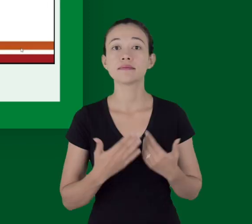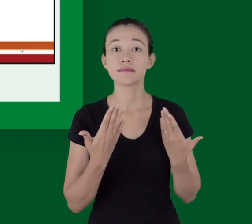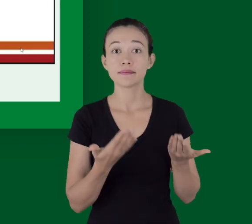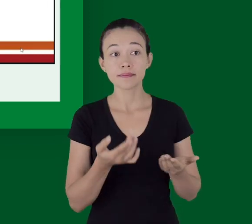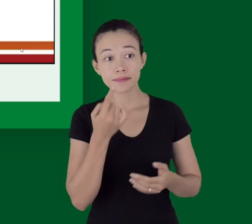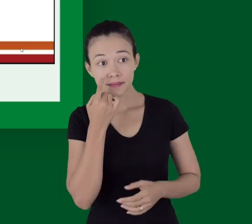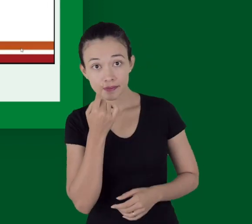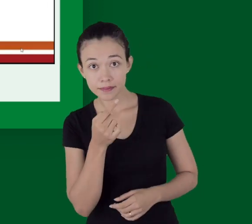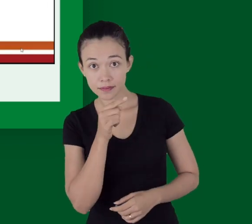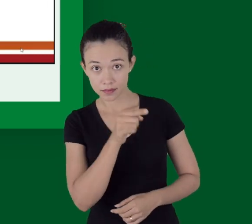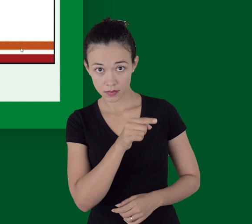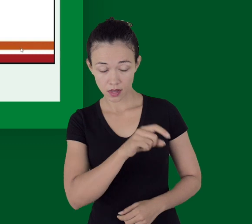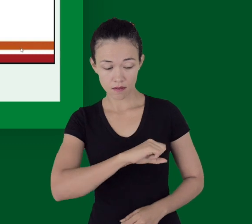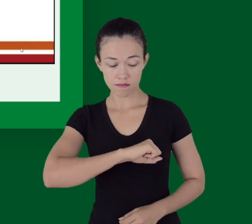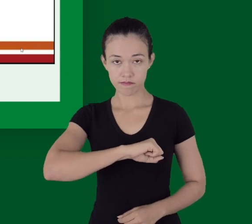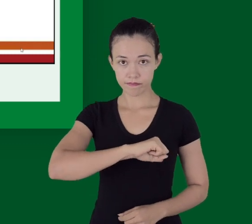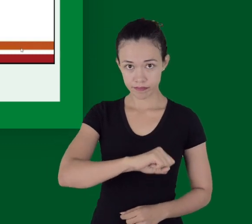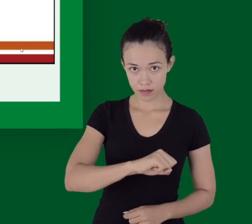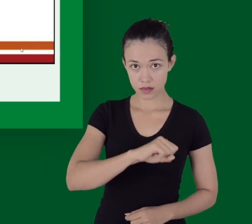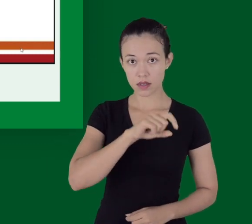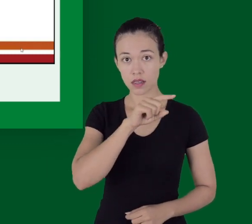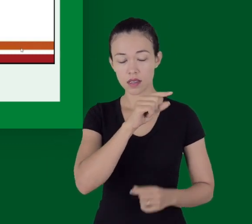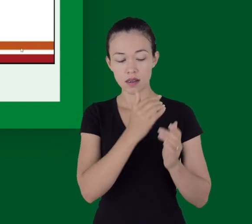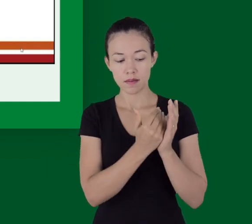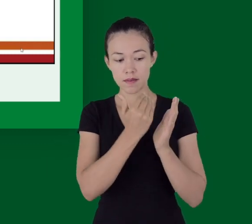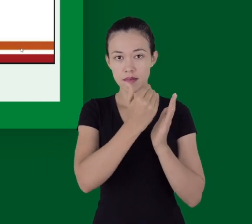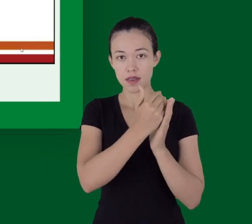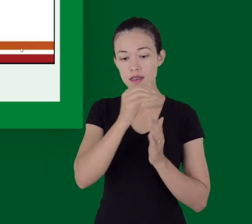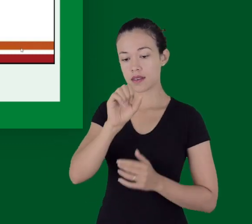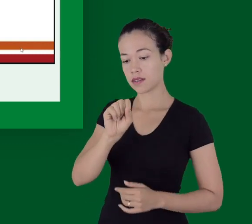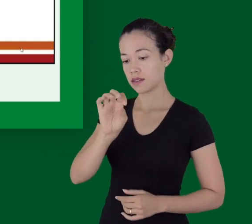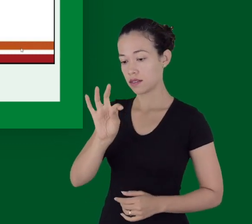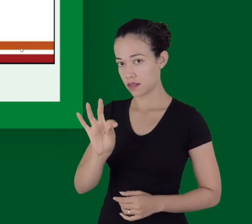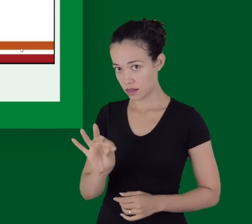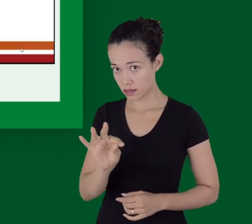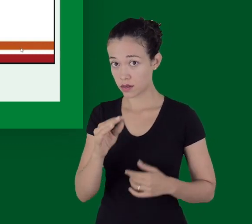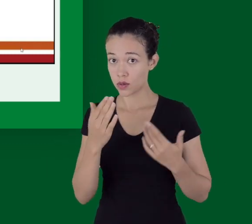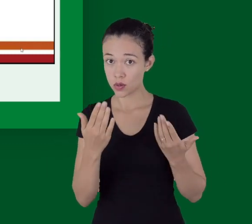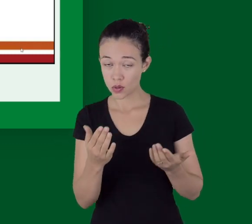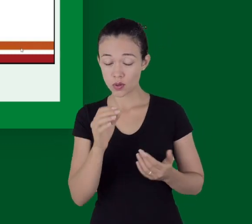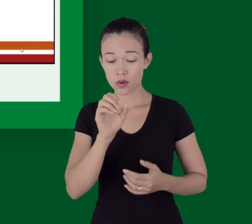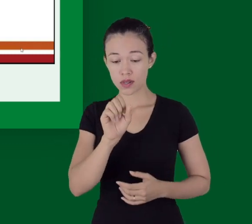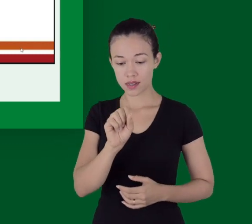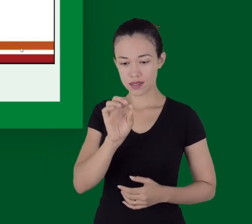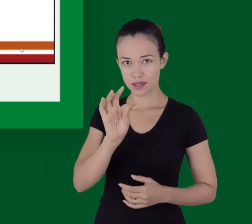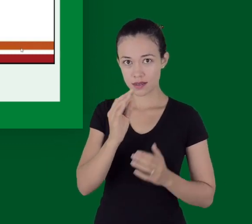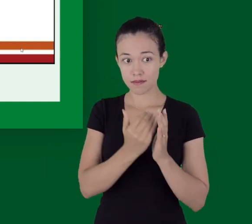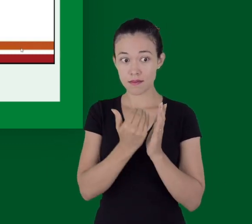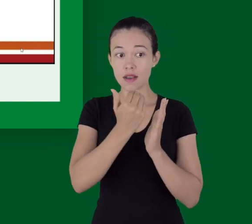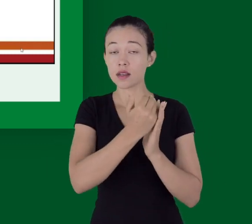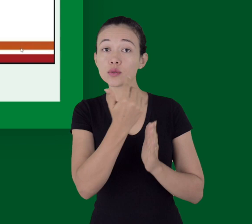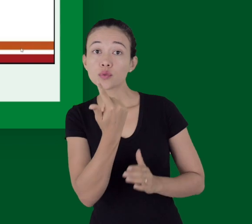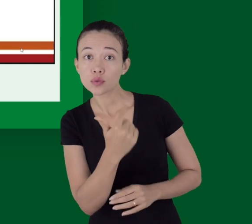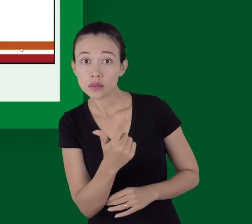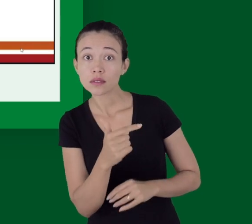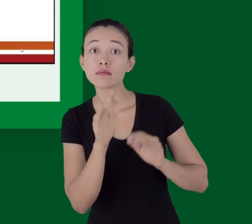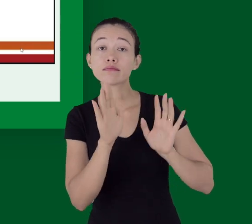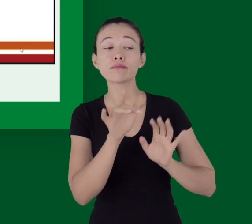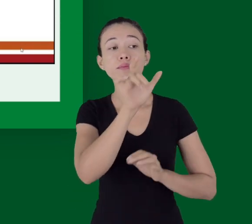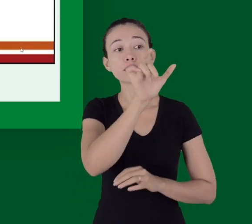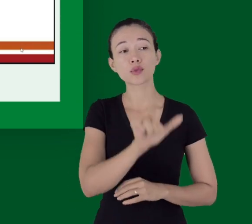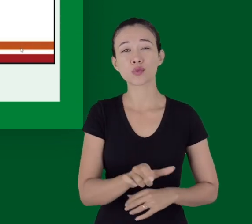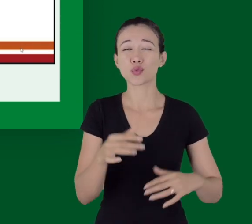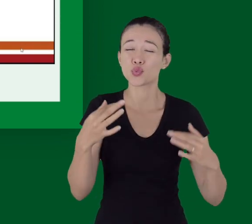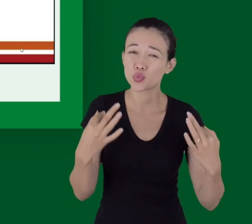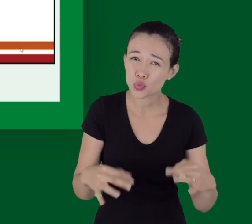Você vai pedir o eletro e vai ver que tem supra ou não supra. Você precisa da troponina para diferenciar? Não.